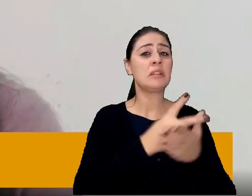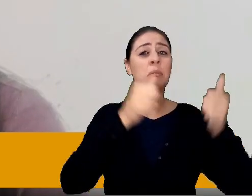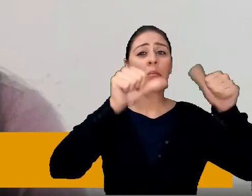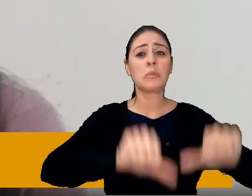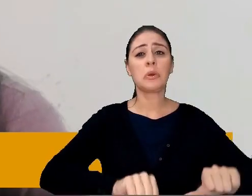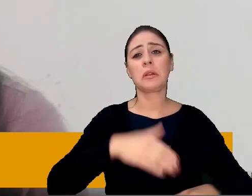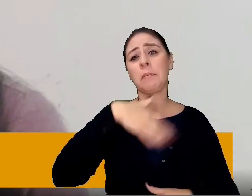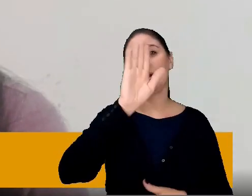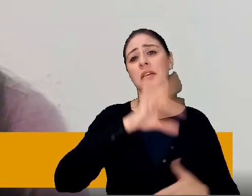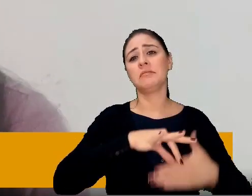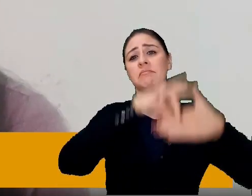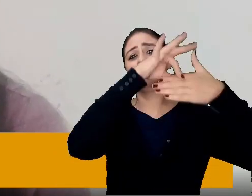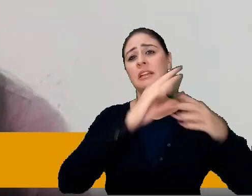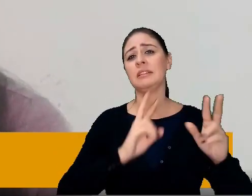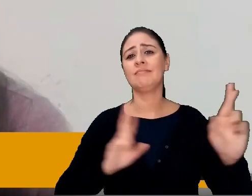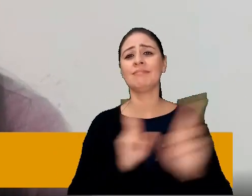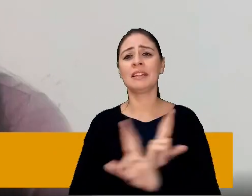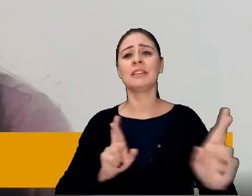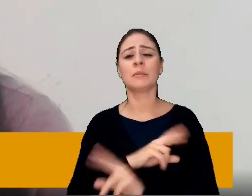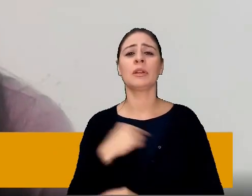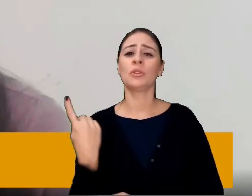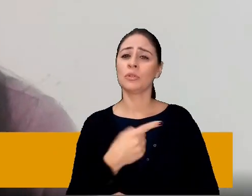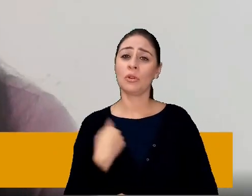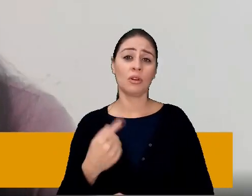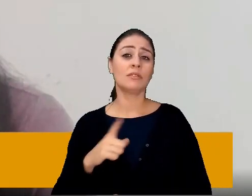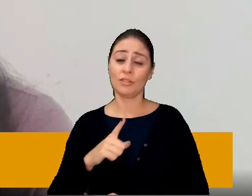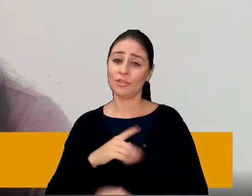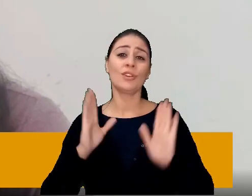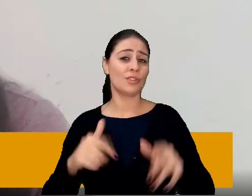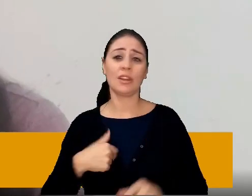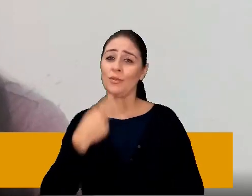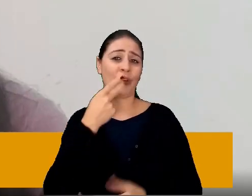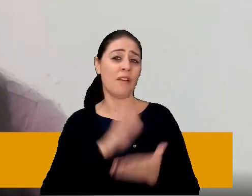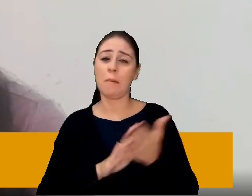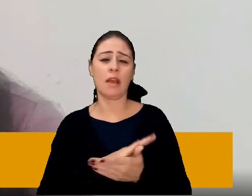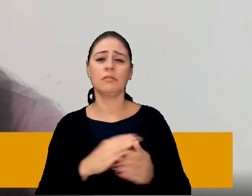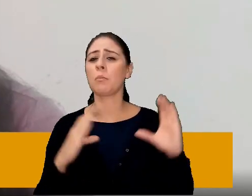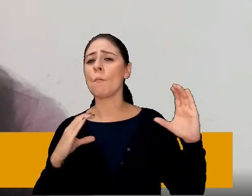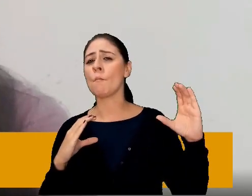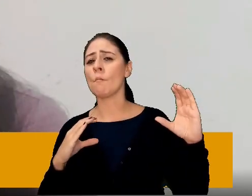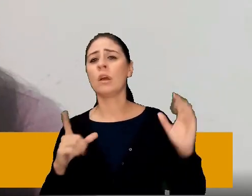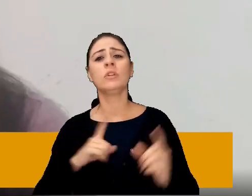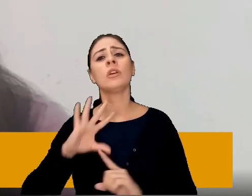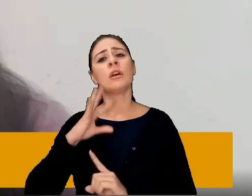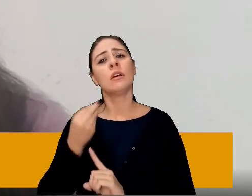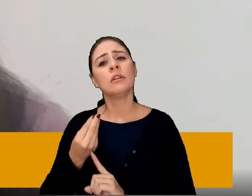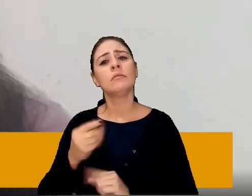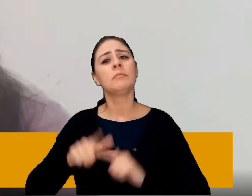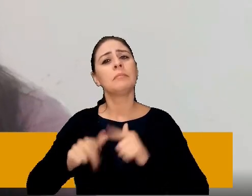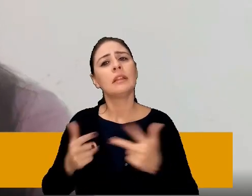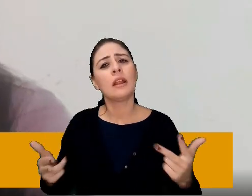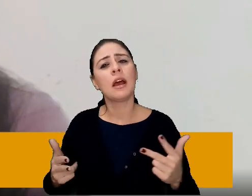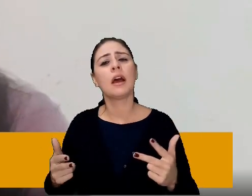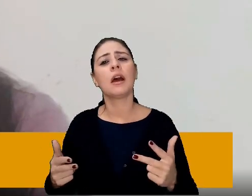pensando assim, e aí o que aconteceu? Ele cada vez foi piorando mais esse relacionamento, né? Chegou um ponto que eu nem falava mais com ele,